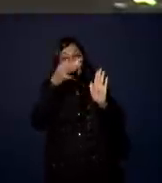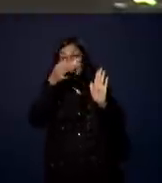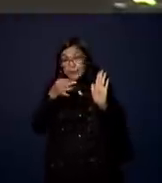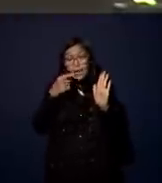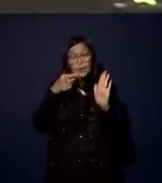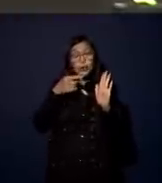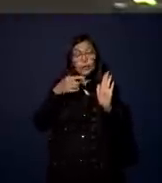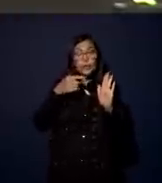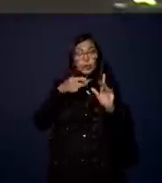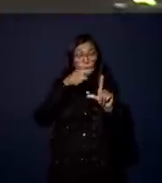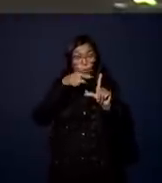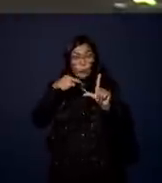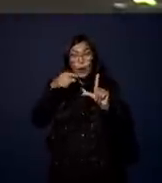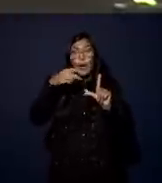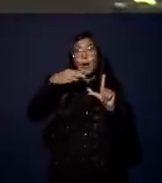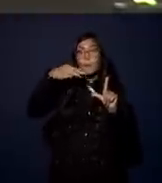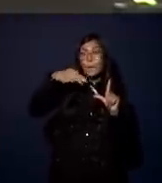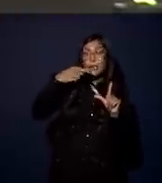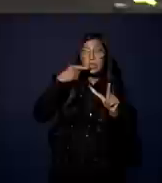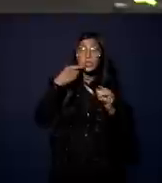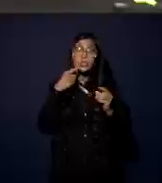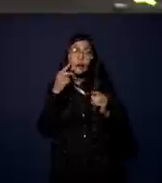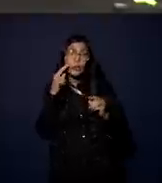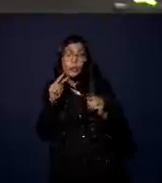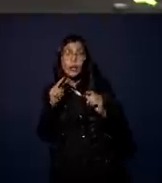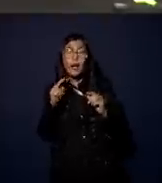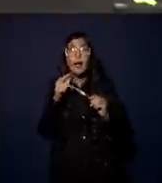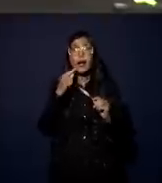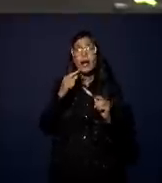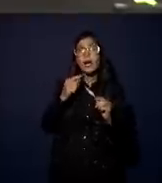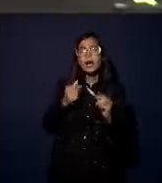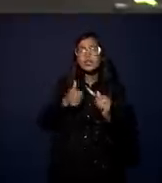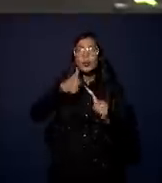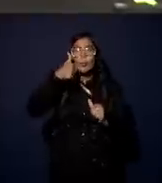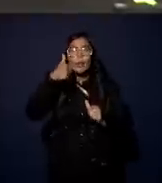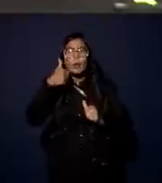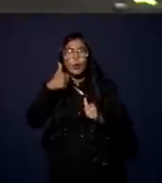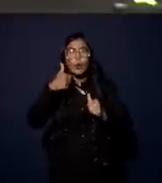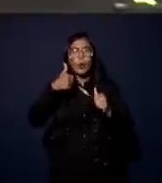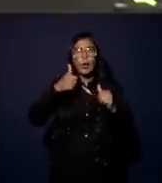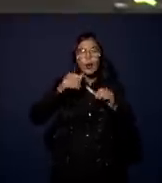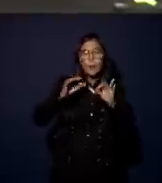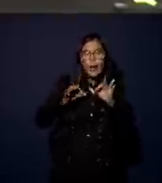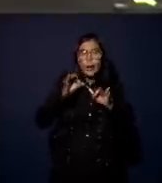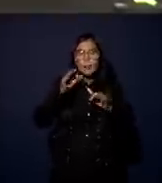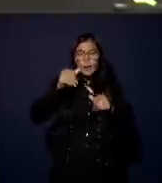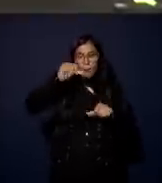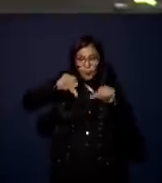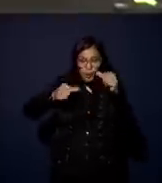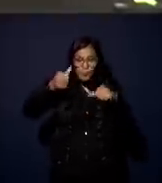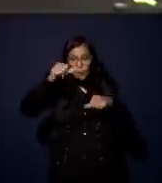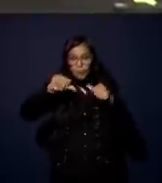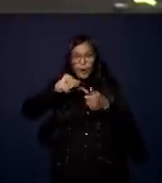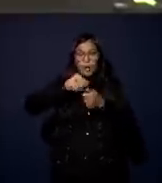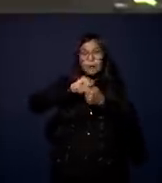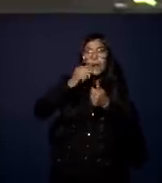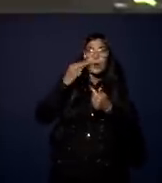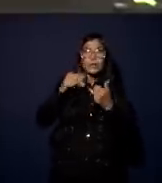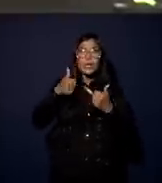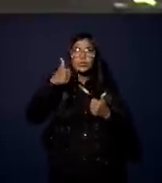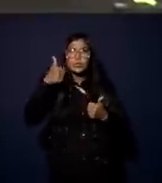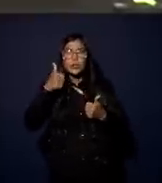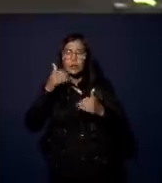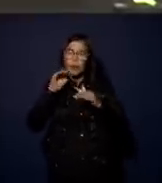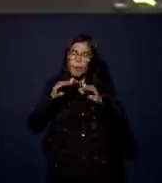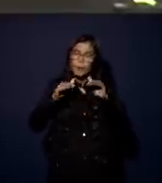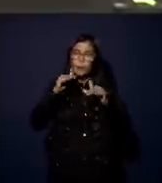e ver se a gente encontra fedido que não é o melhor momento mas em algum momento mais adiante para suportar o crescimento também passo